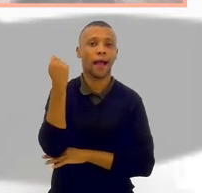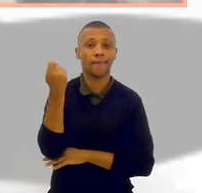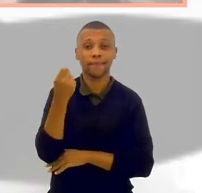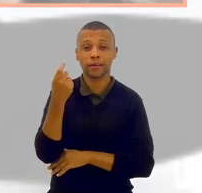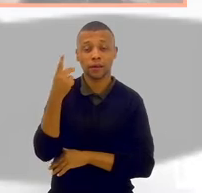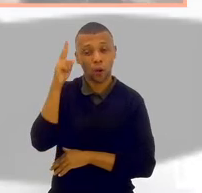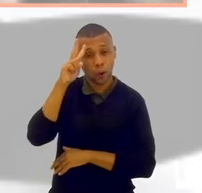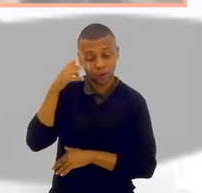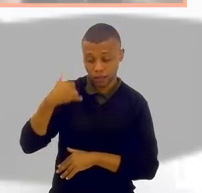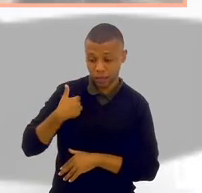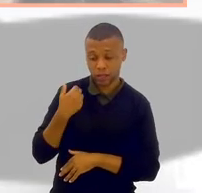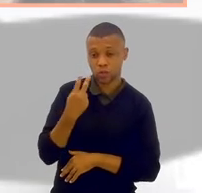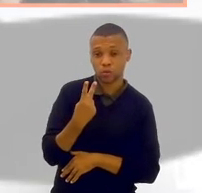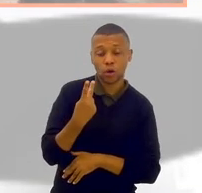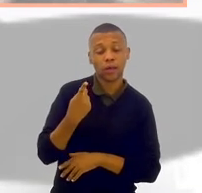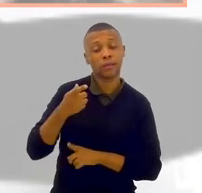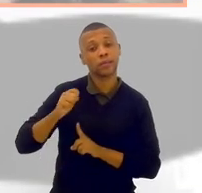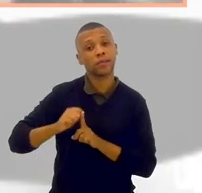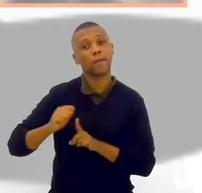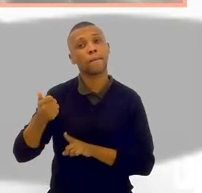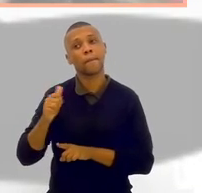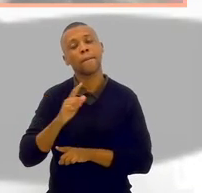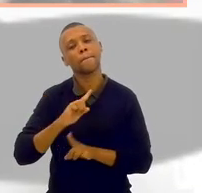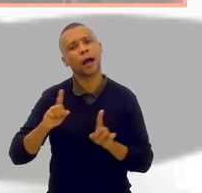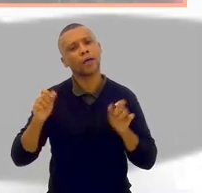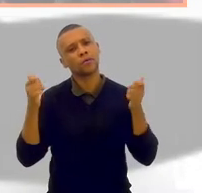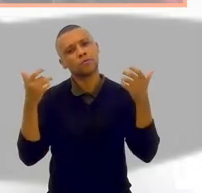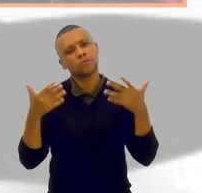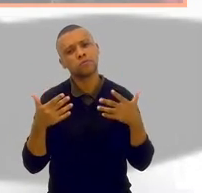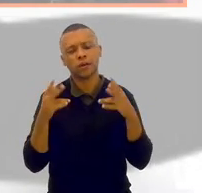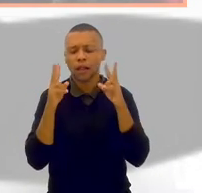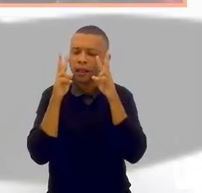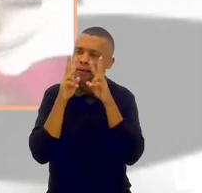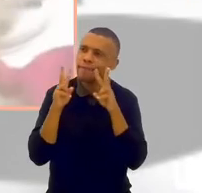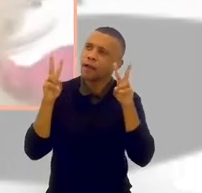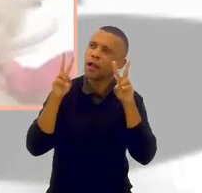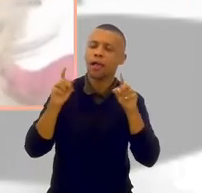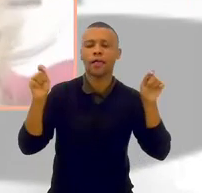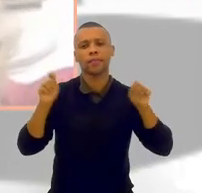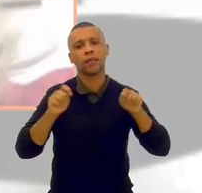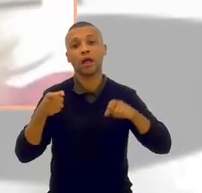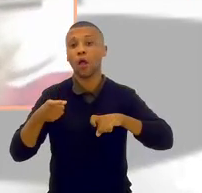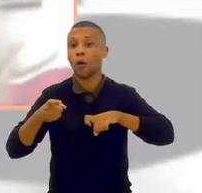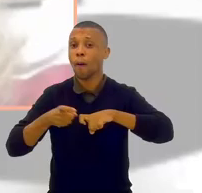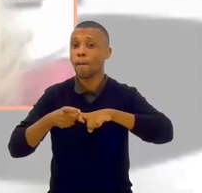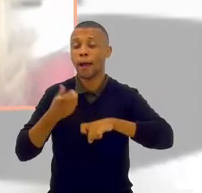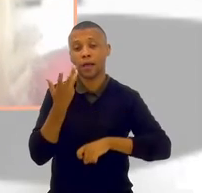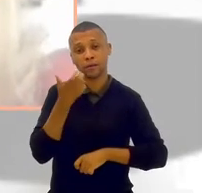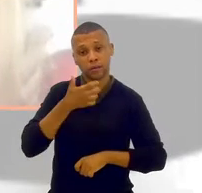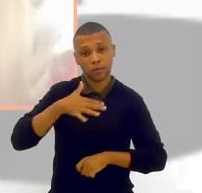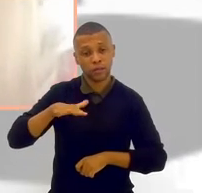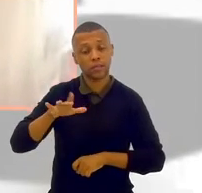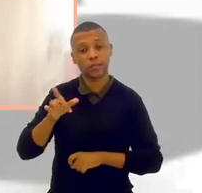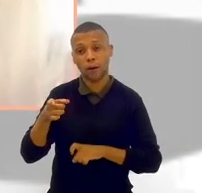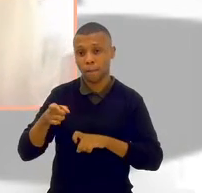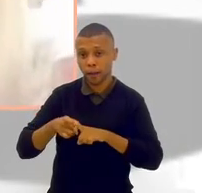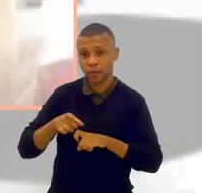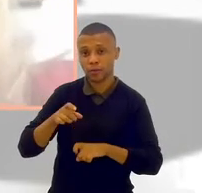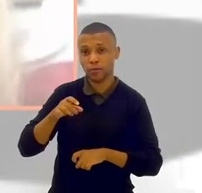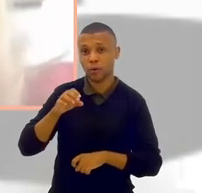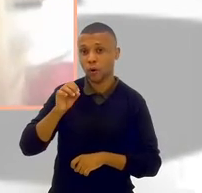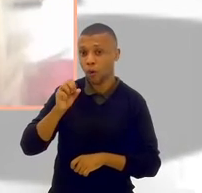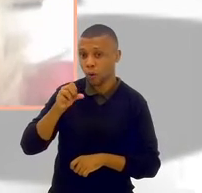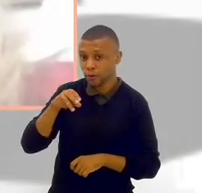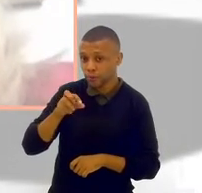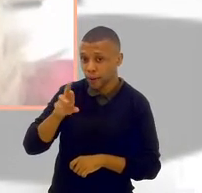tinha 2 anos e 11 meses, mas ele diz que Uau. enxerga, que ele via. E o pediatra dele, que é o Dr. Luzmar Matias de